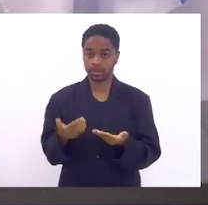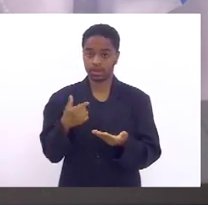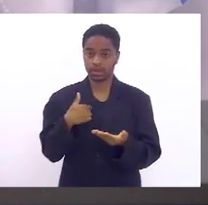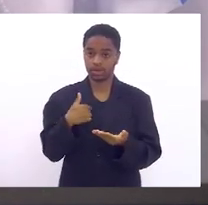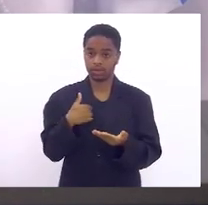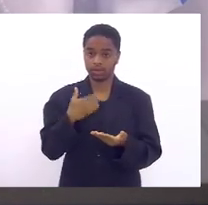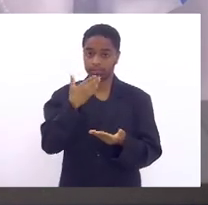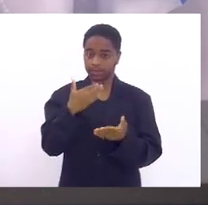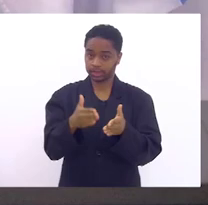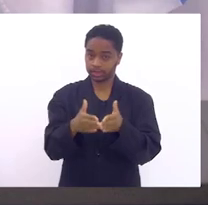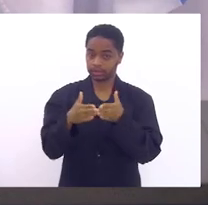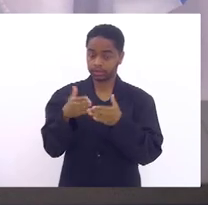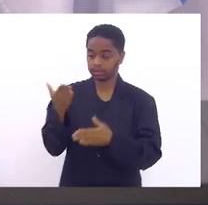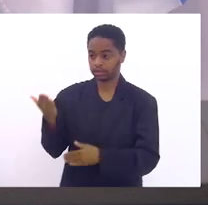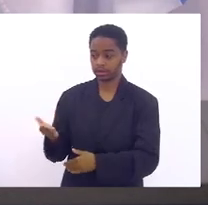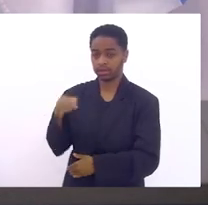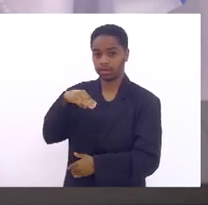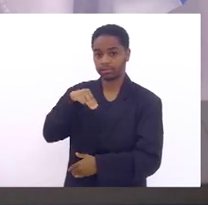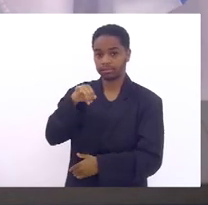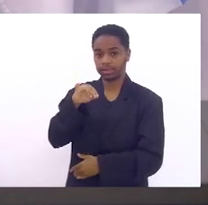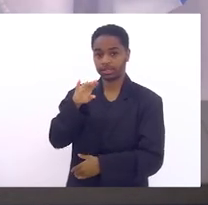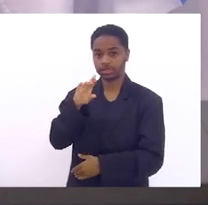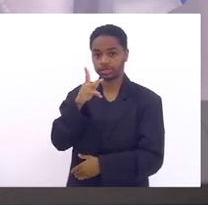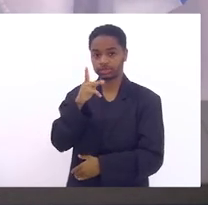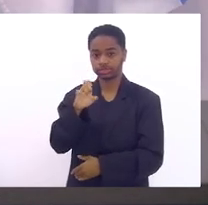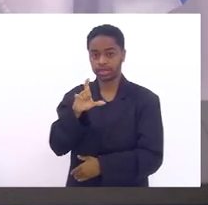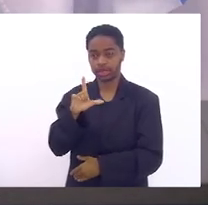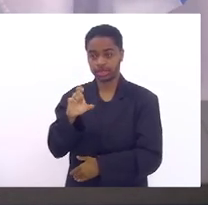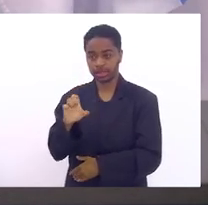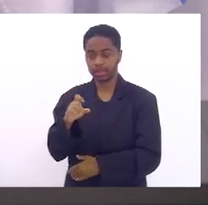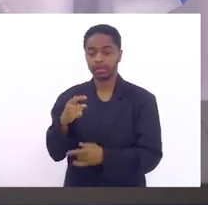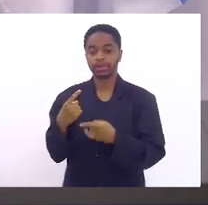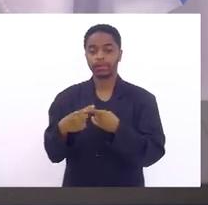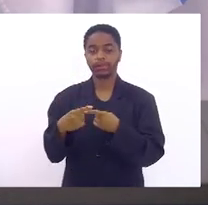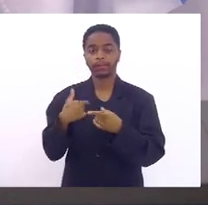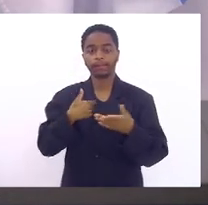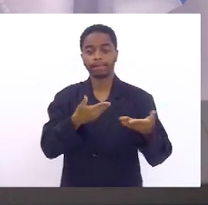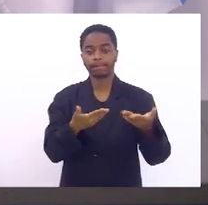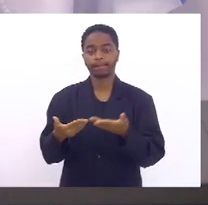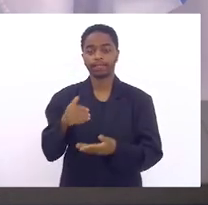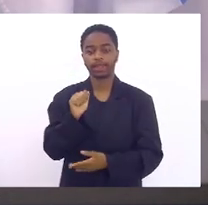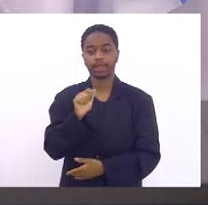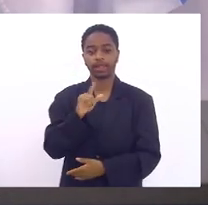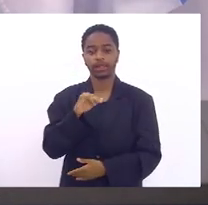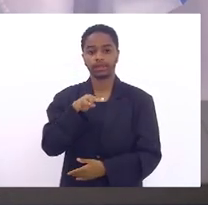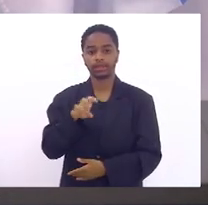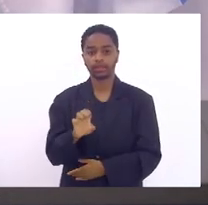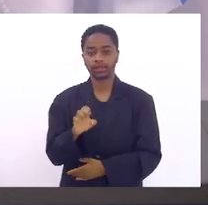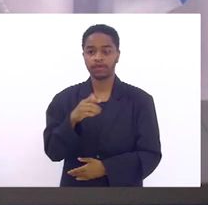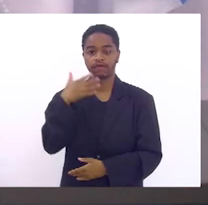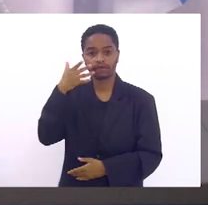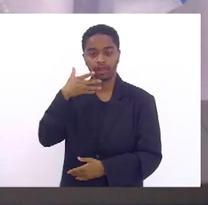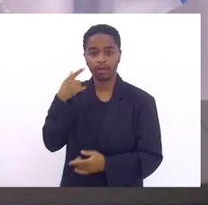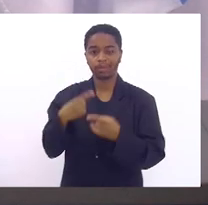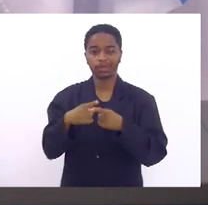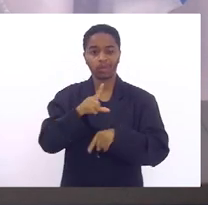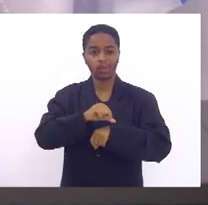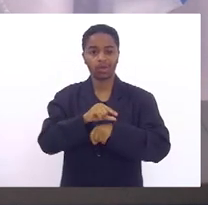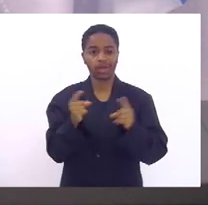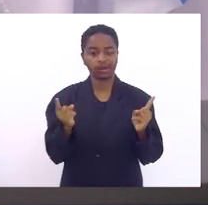licença a senhora Michele para a senora Line inglês fazer o uso da fala porque ela tá com horário